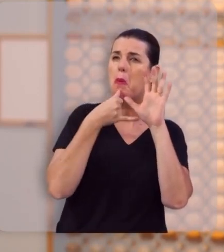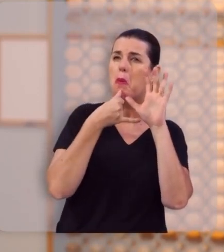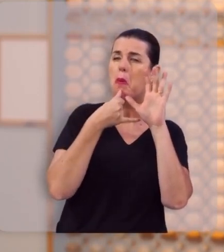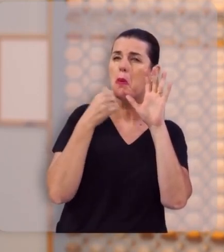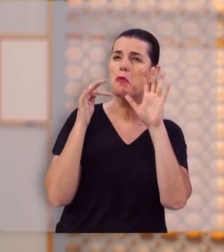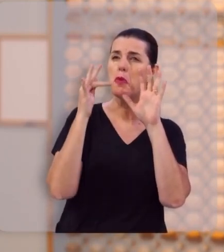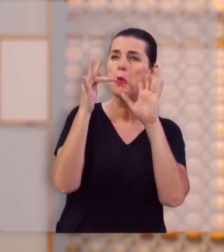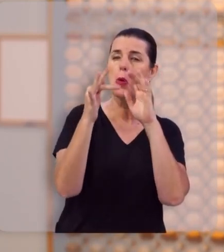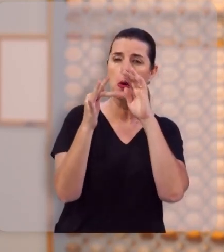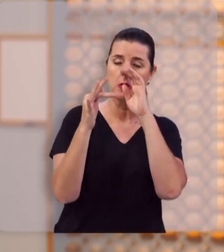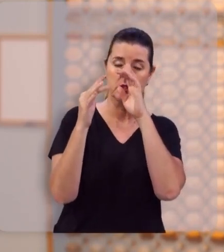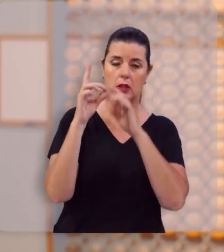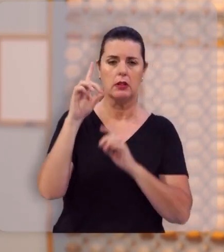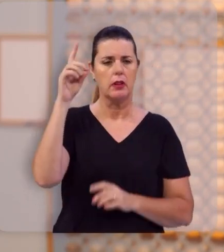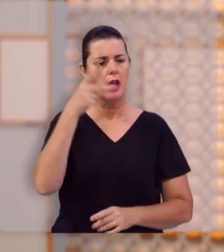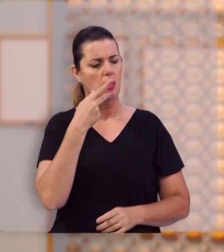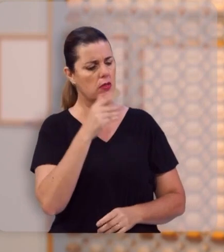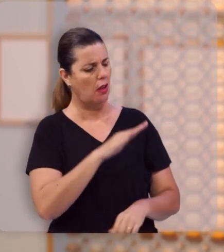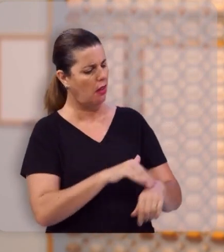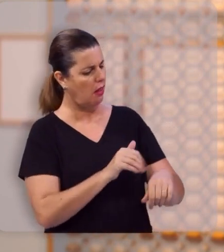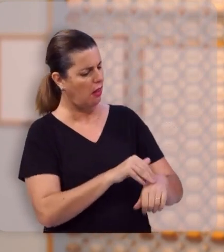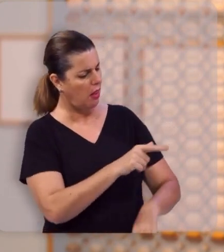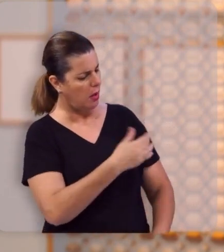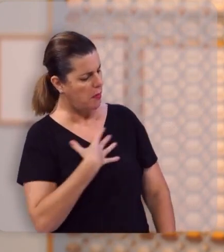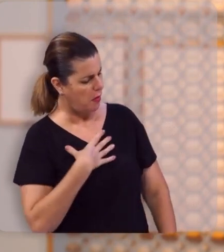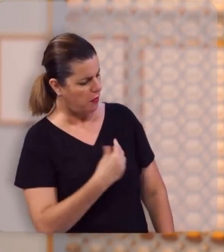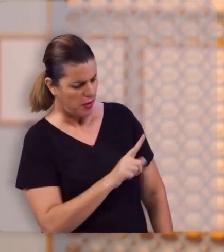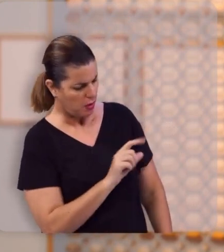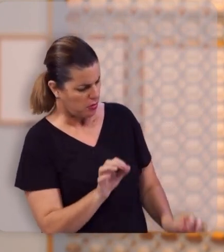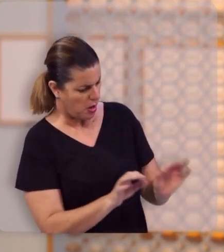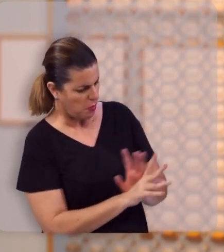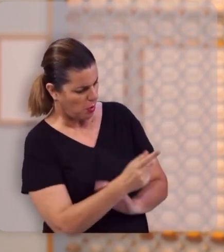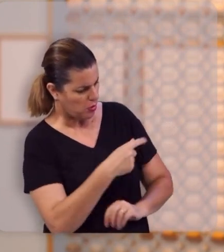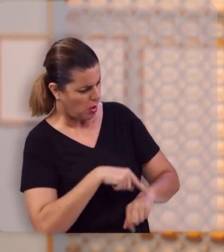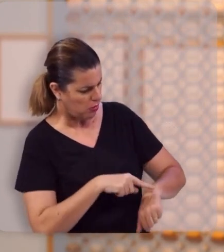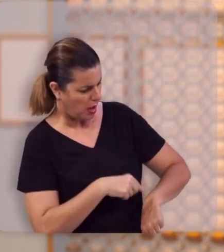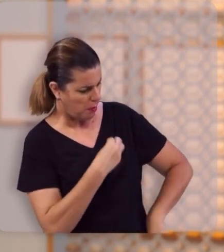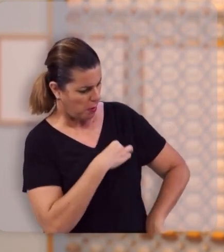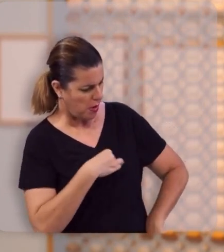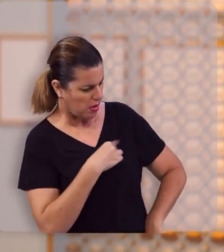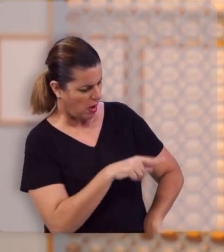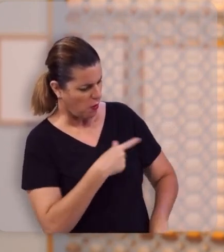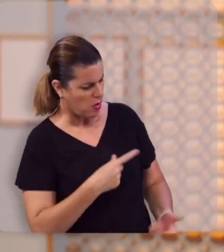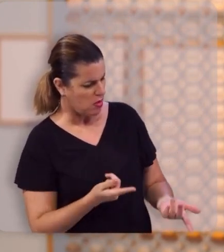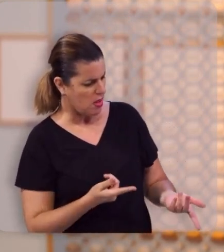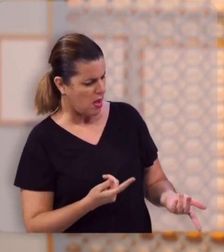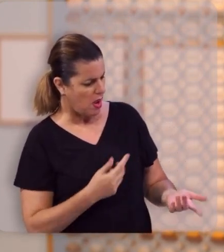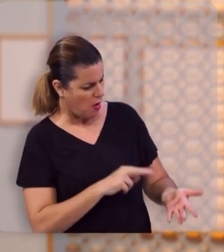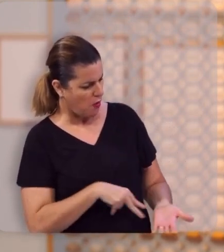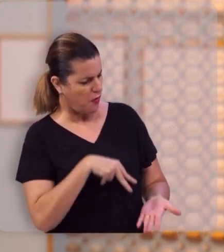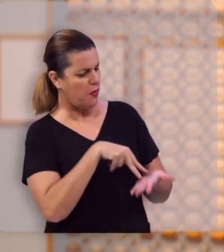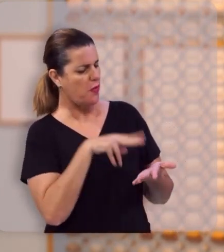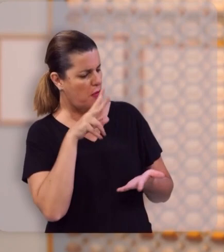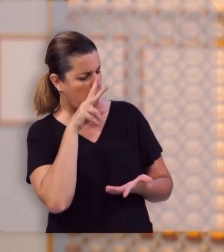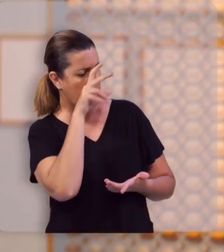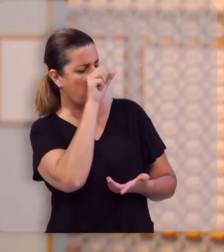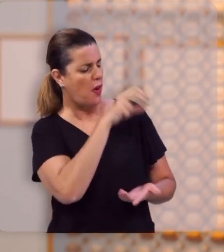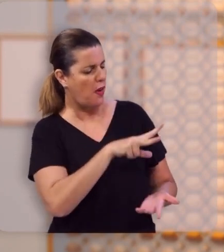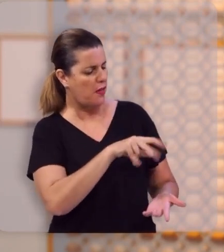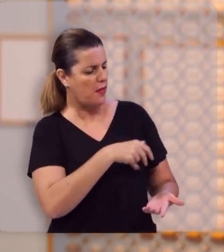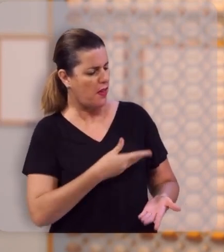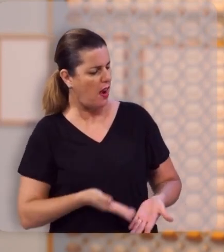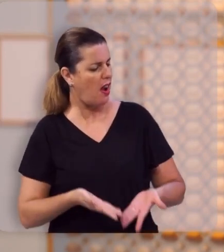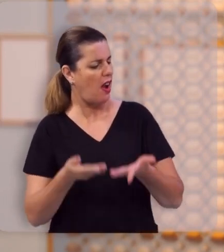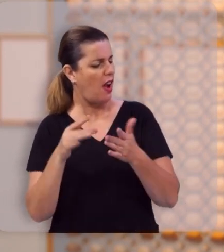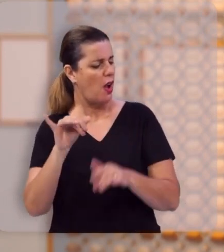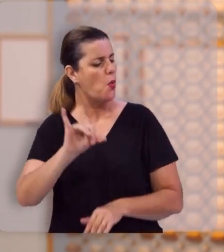pessimismo para o futuro, e Deus, meu filho, você ainda não terminou sua missão, eu vou levantar você, eu vou fortalecer você, você vai